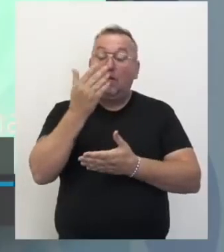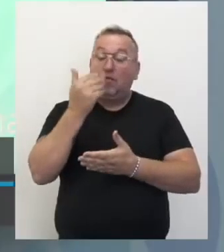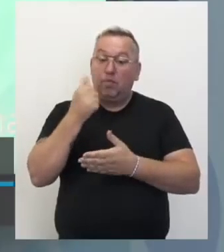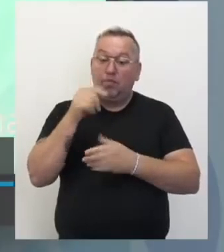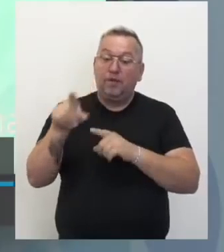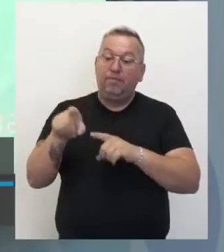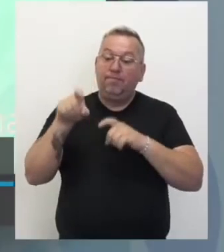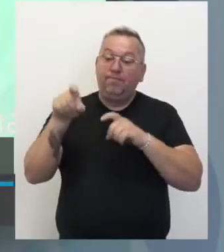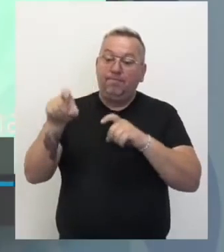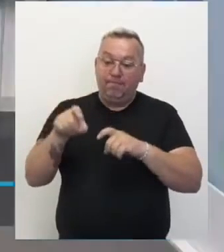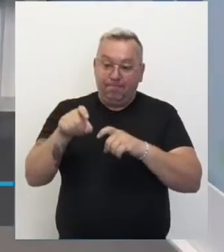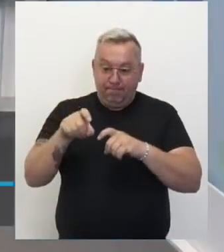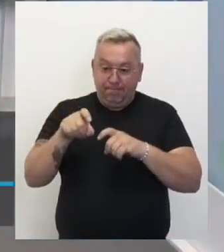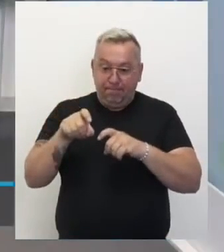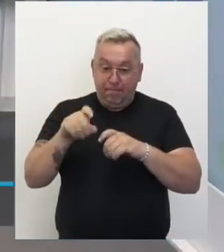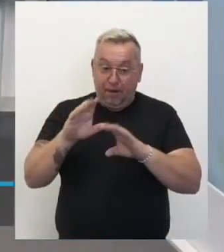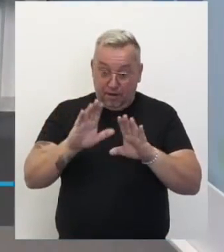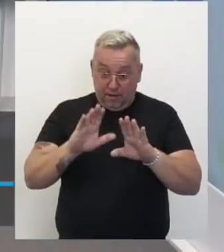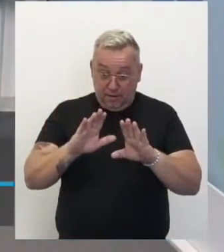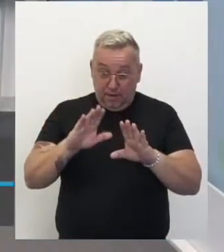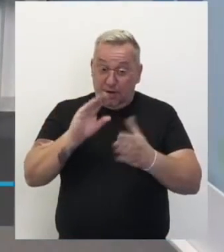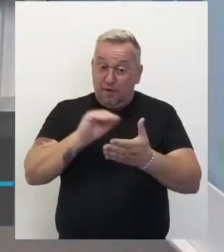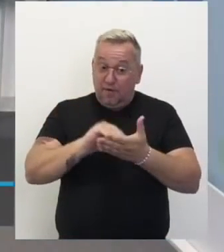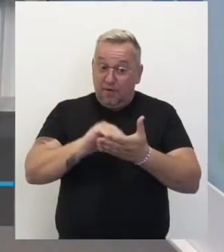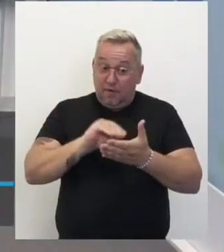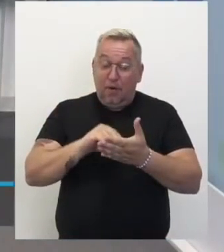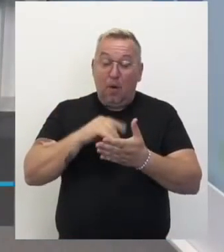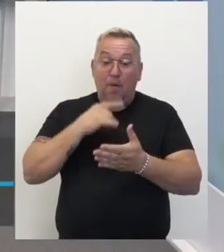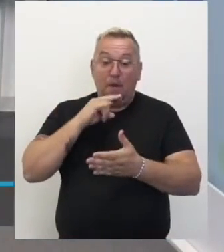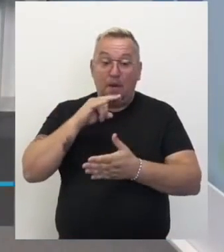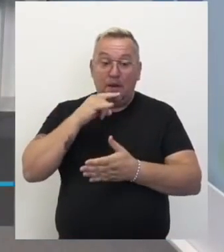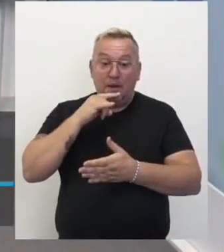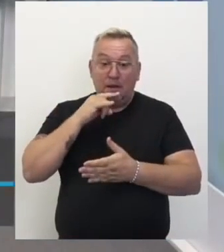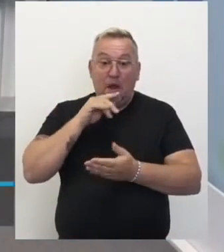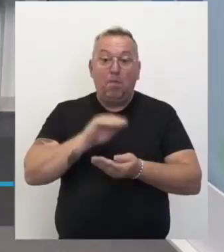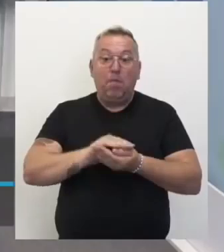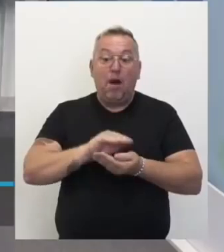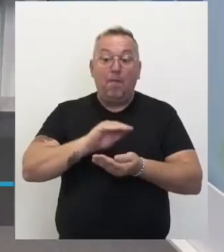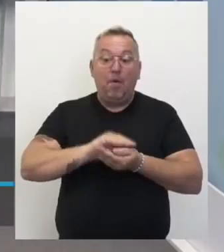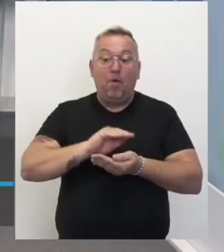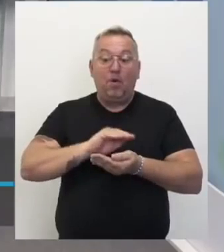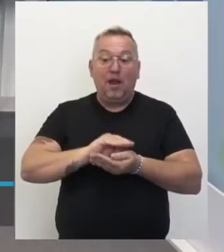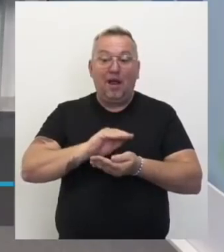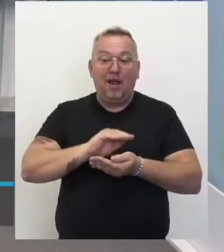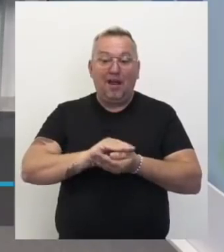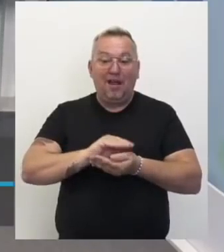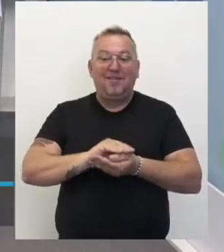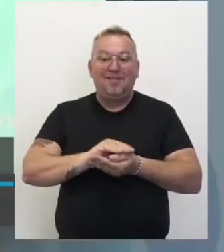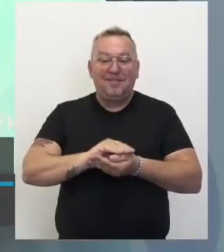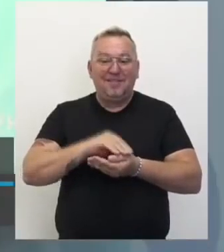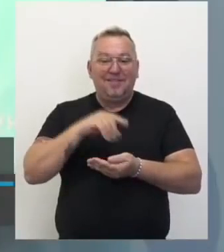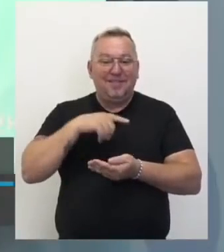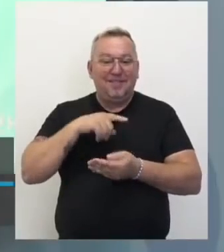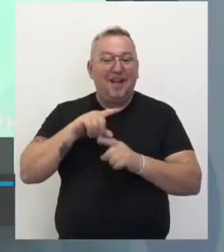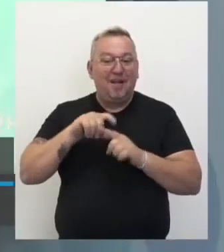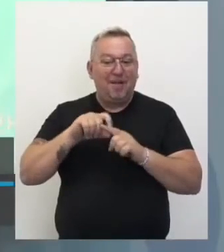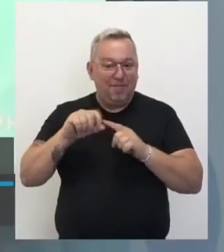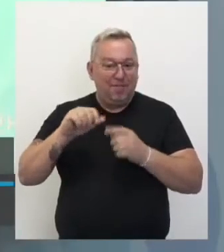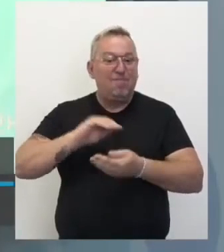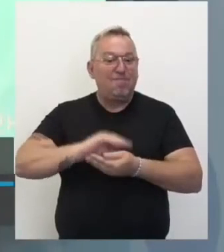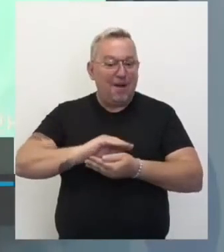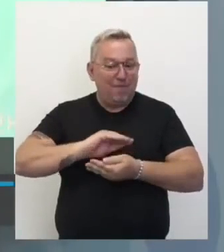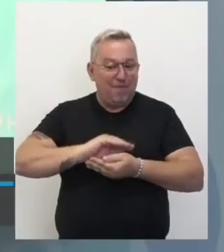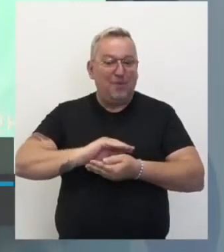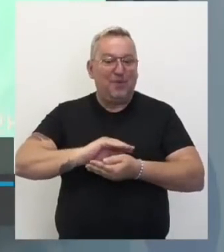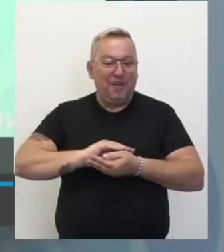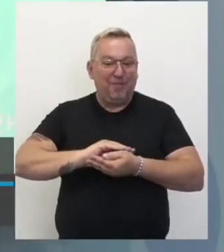aqui... Deixa eu só te interromper, que faltou aquele Piracicaba, pamonha. Pamonha, que tem milho, né? E